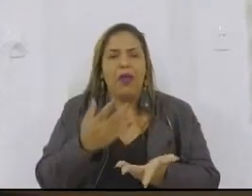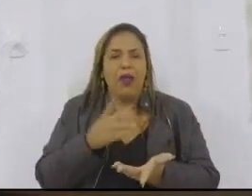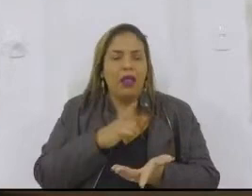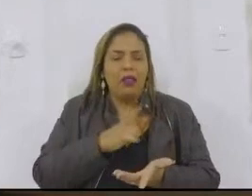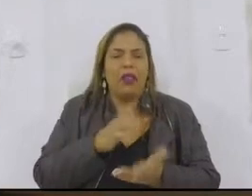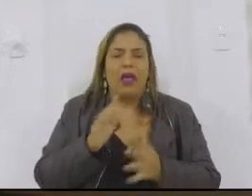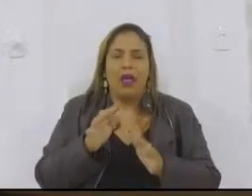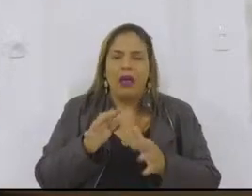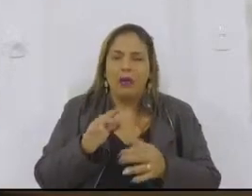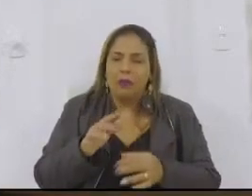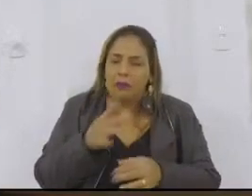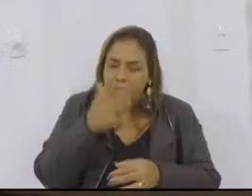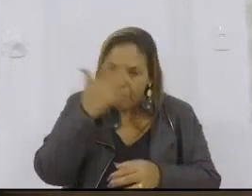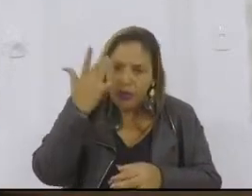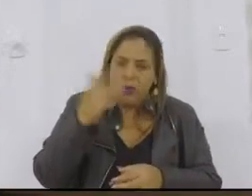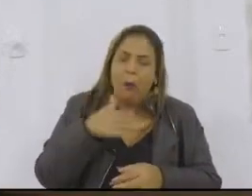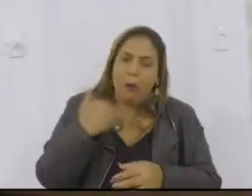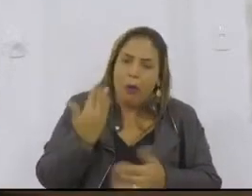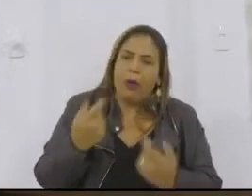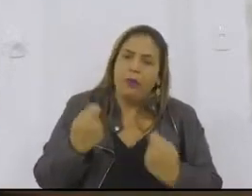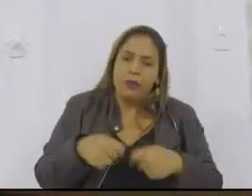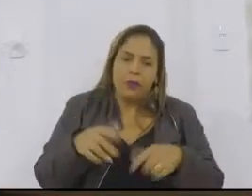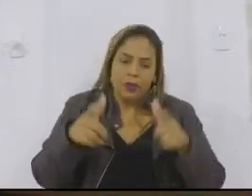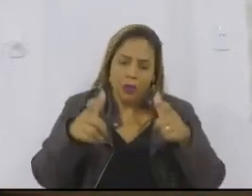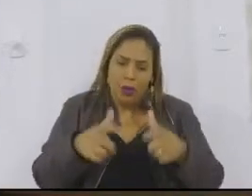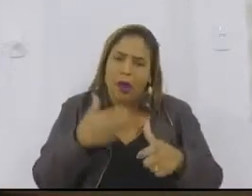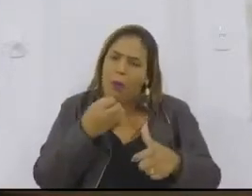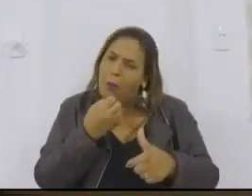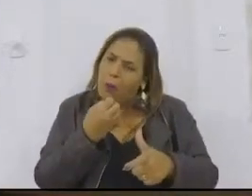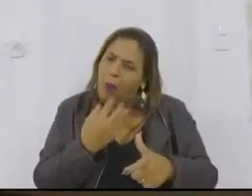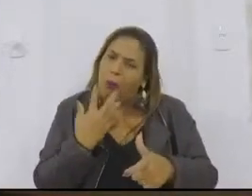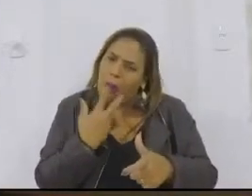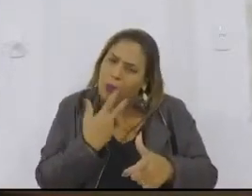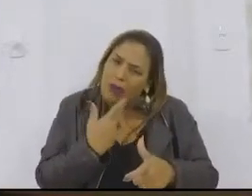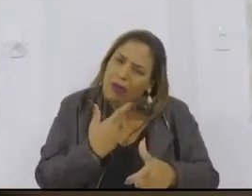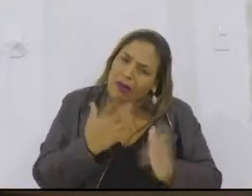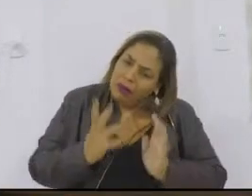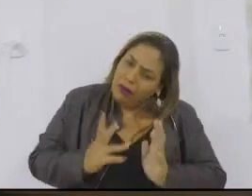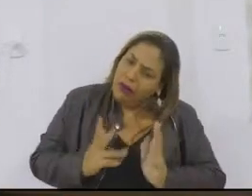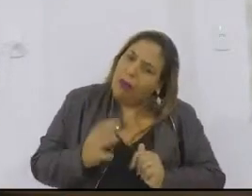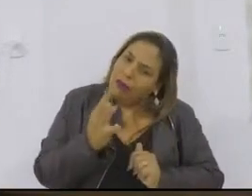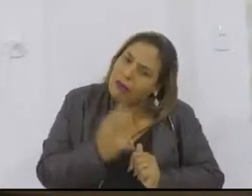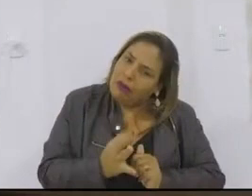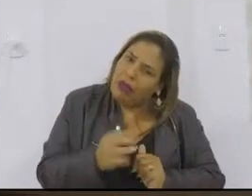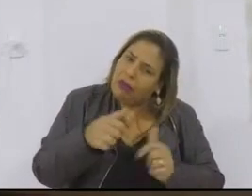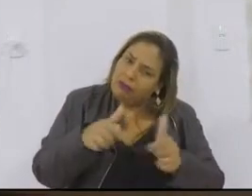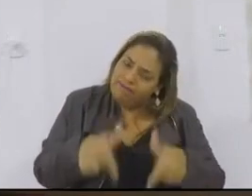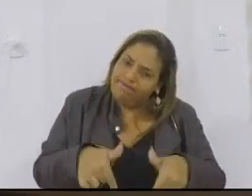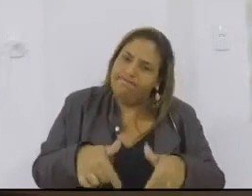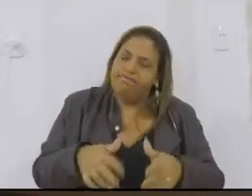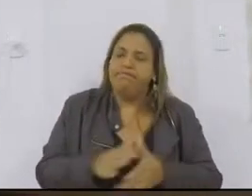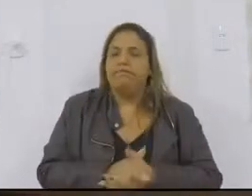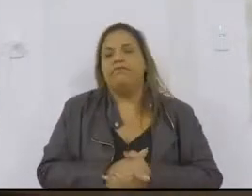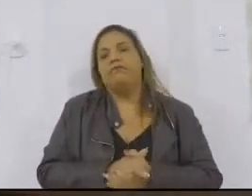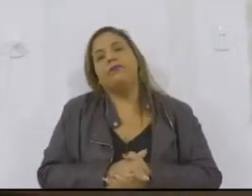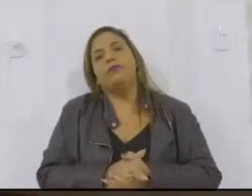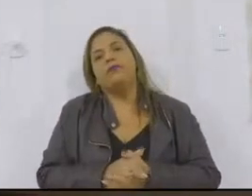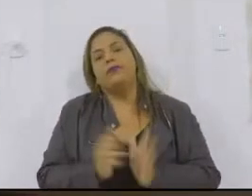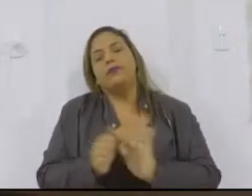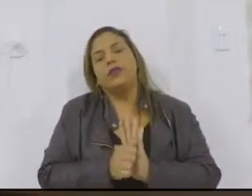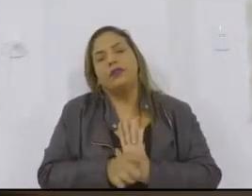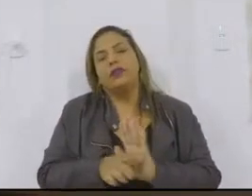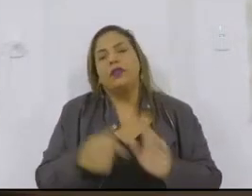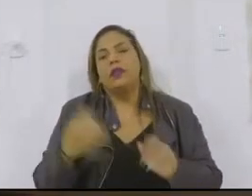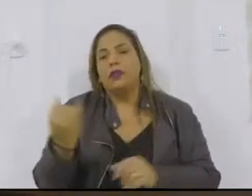cemitério municipal. Também do vereador Valdemir, indicando a criação do programa Entulho Zero. A presente indicação se faz